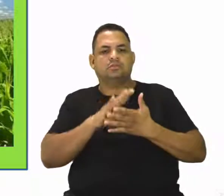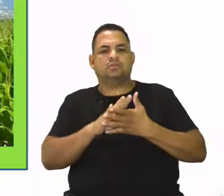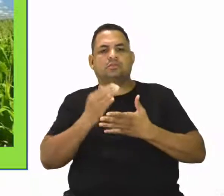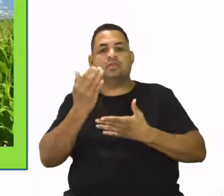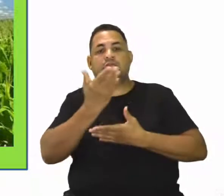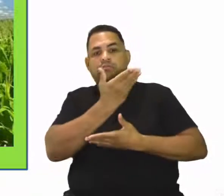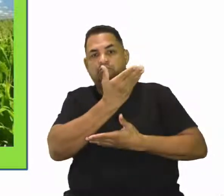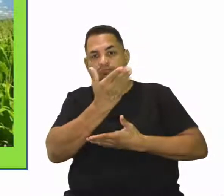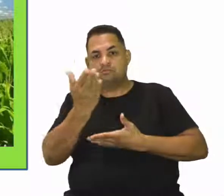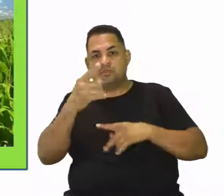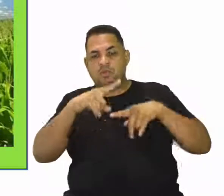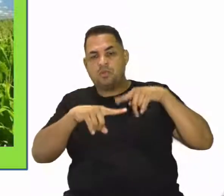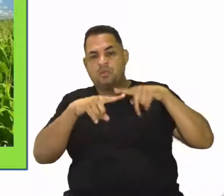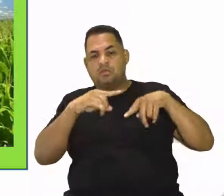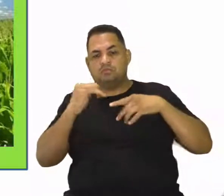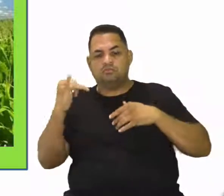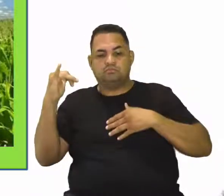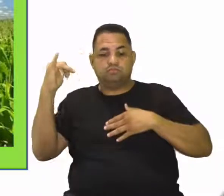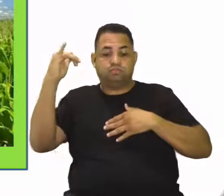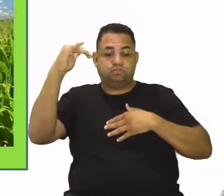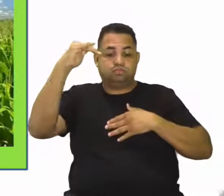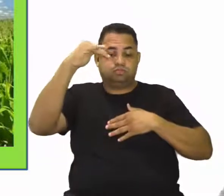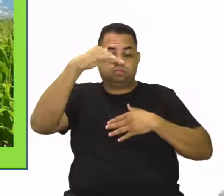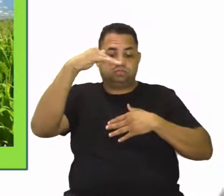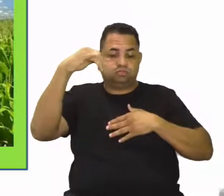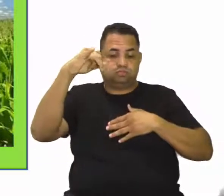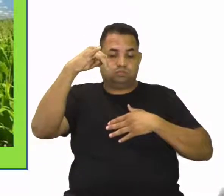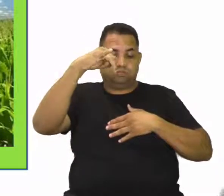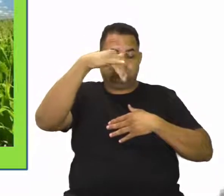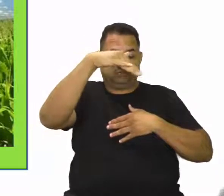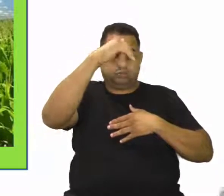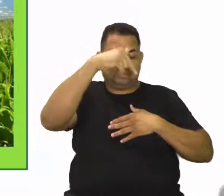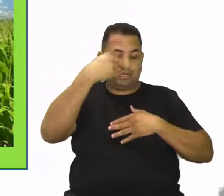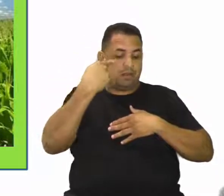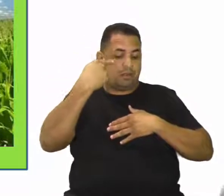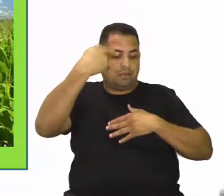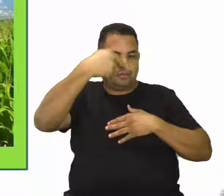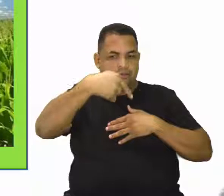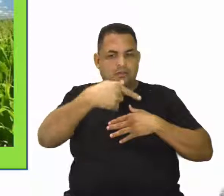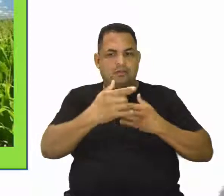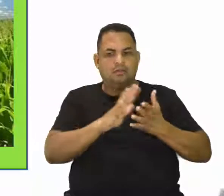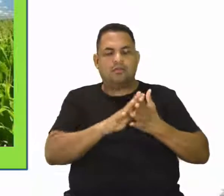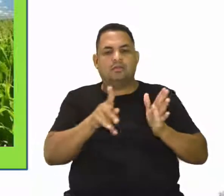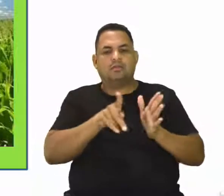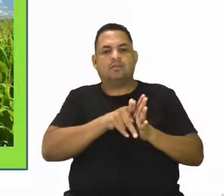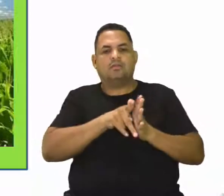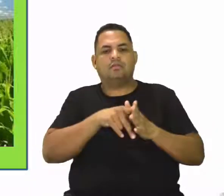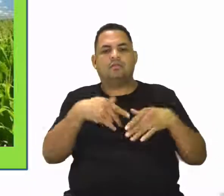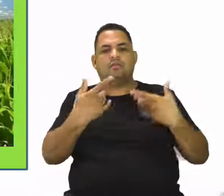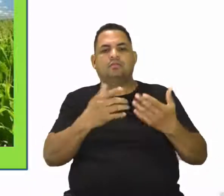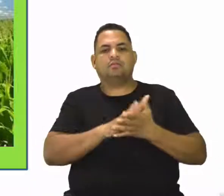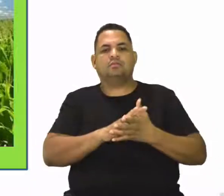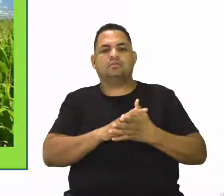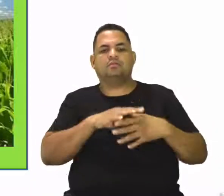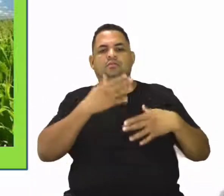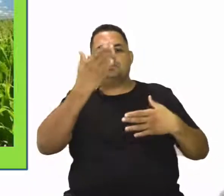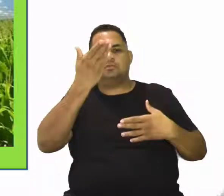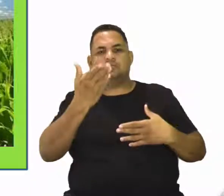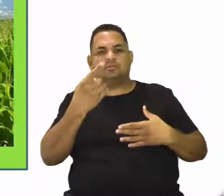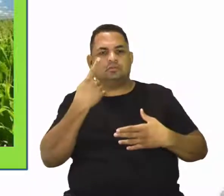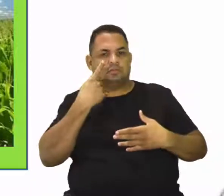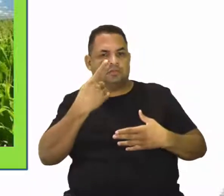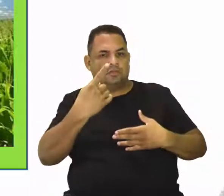drone, ele vai detectar problemas específicos. Essa máquina que chegou